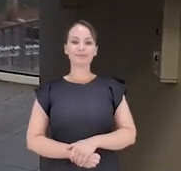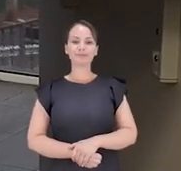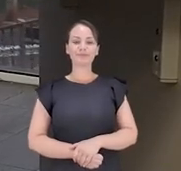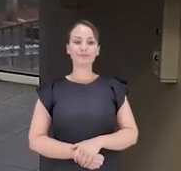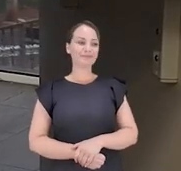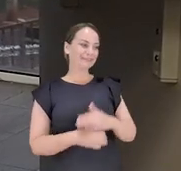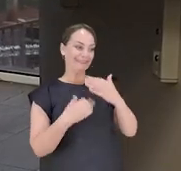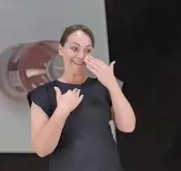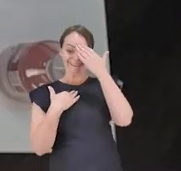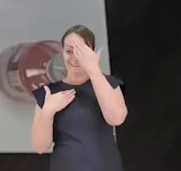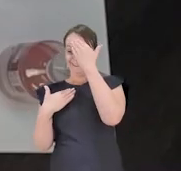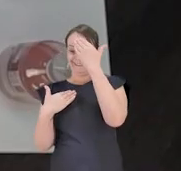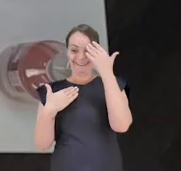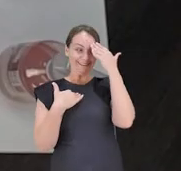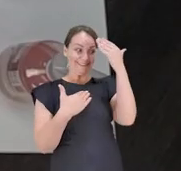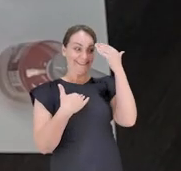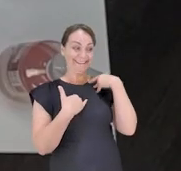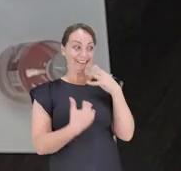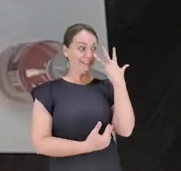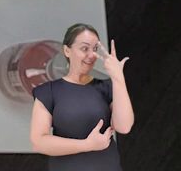Gente, solta demais, eu tô chocada. Obrigada. Tá muito lindo.